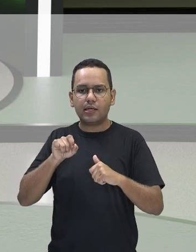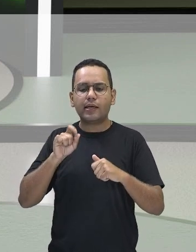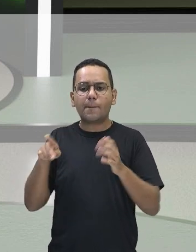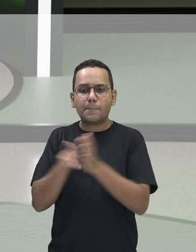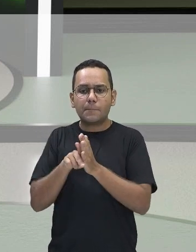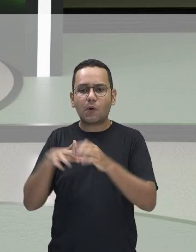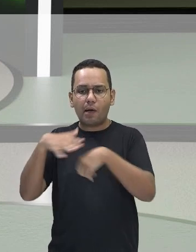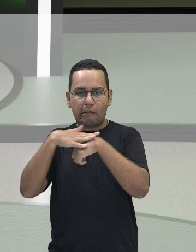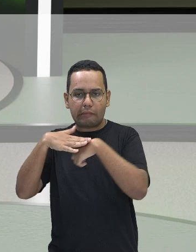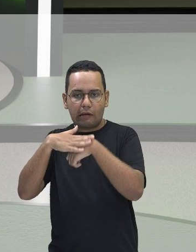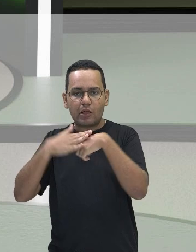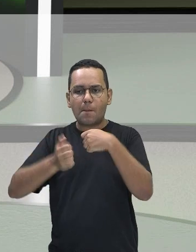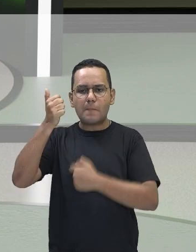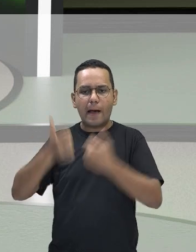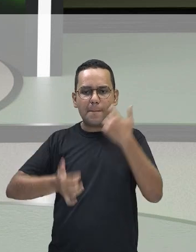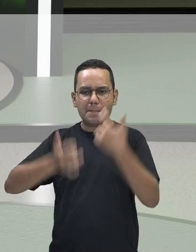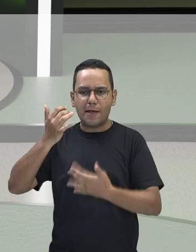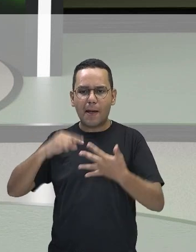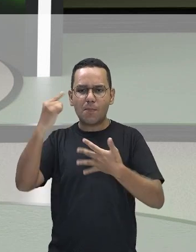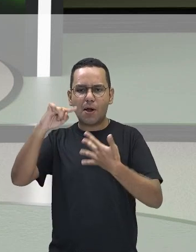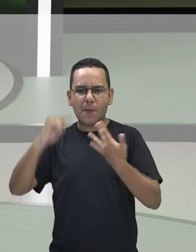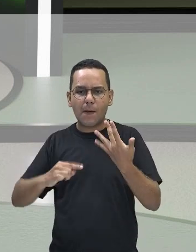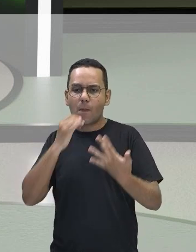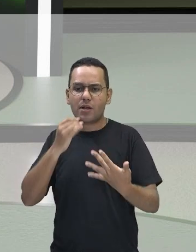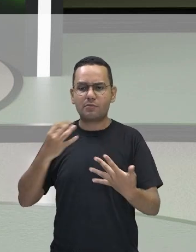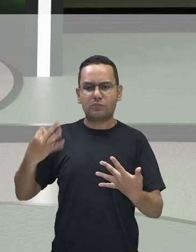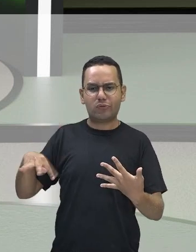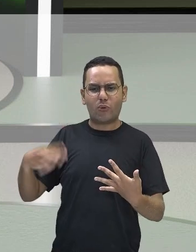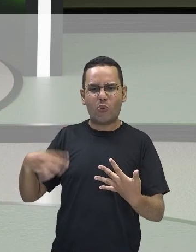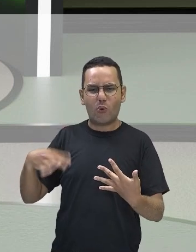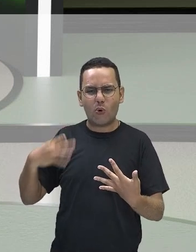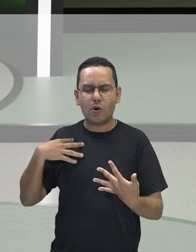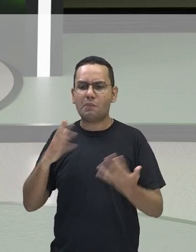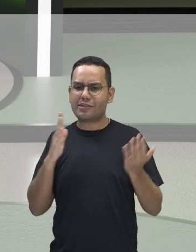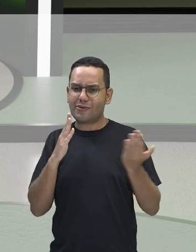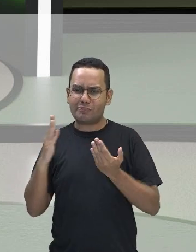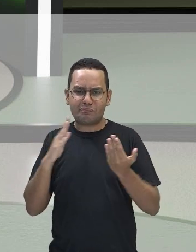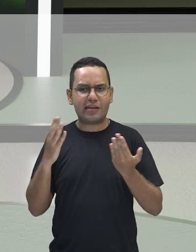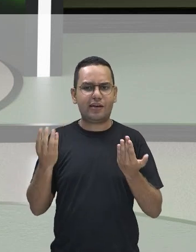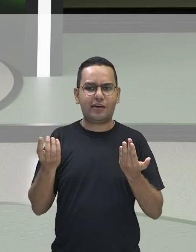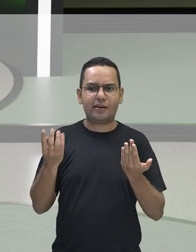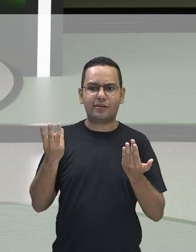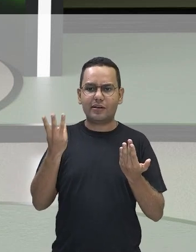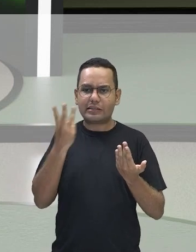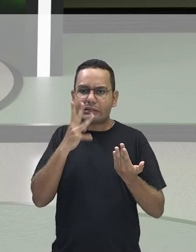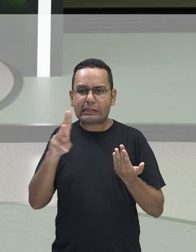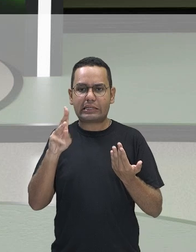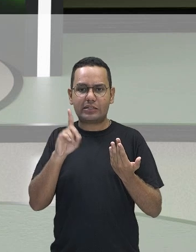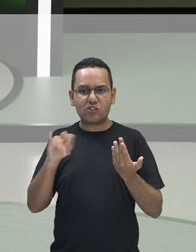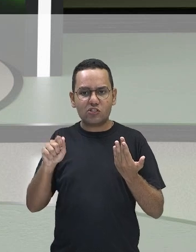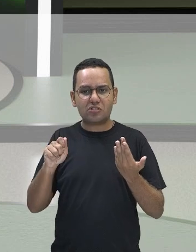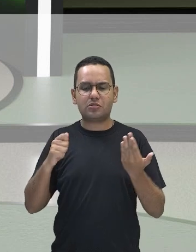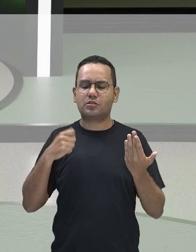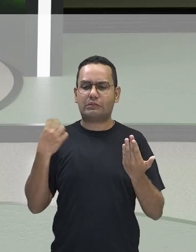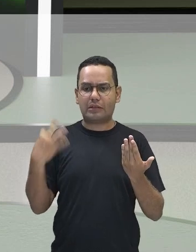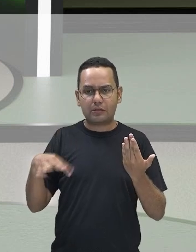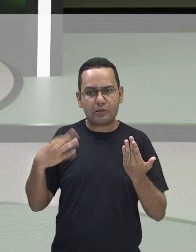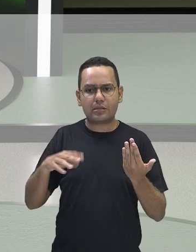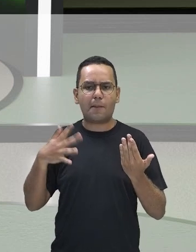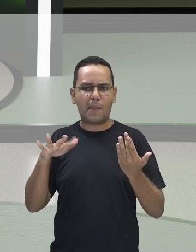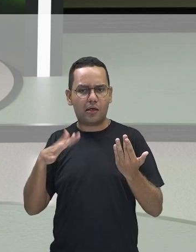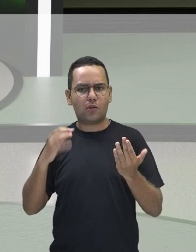paciente. A paciente vai relatar, olha, eu sinto muita dor, eu sinto dor durante 3, 4 dias seguidos com intensidade tal, eu fico impedida